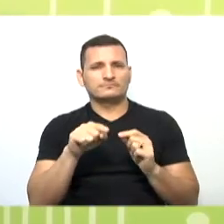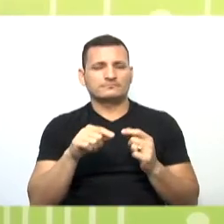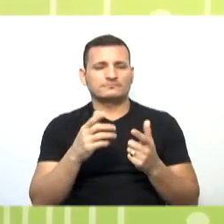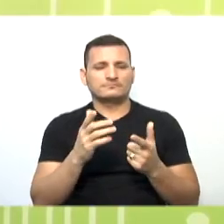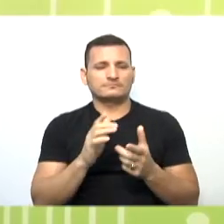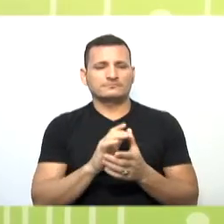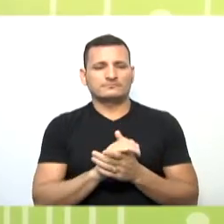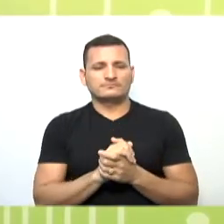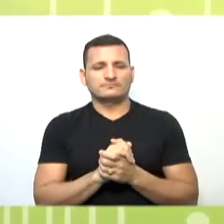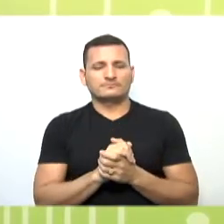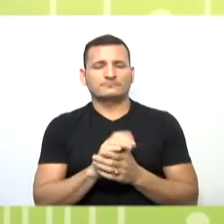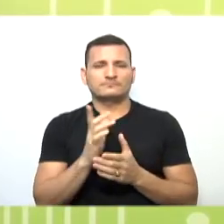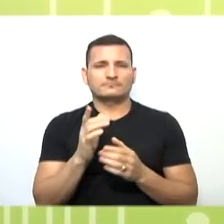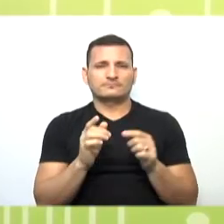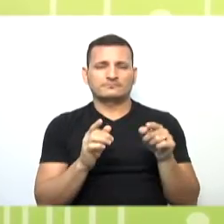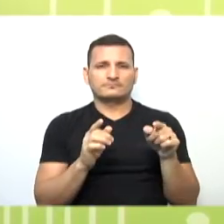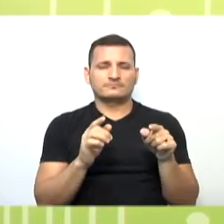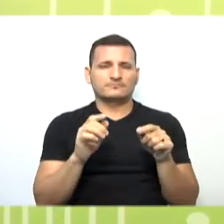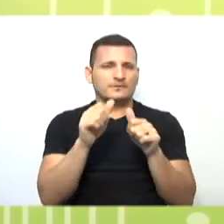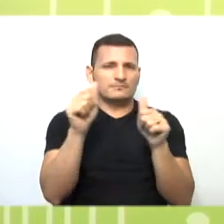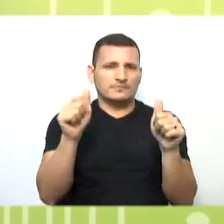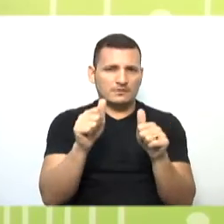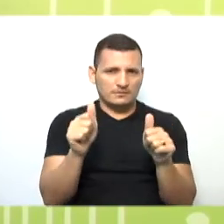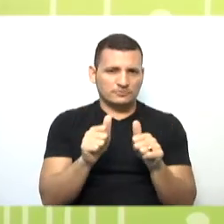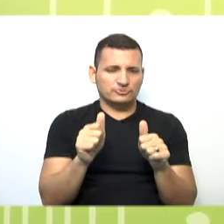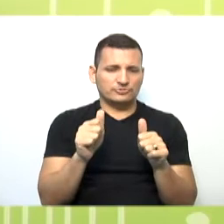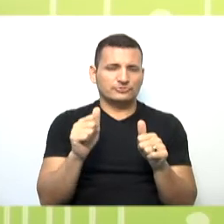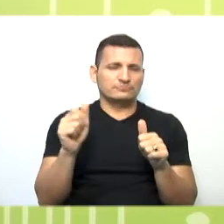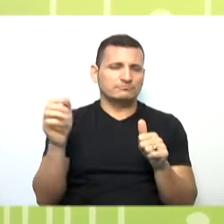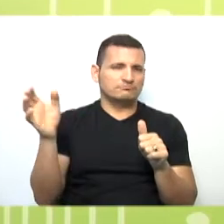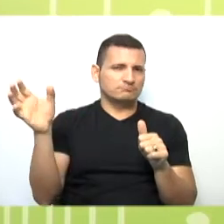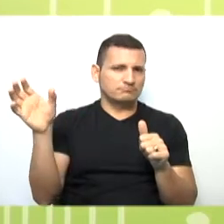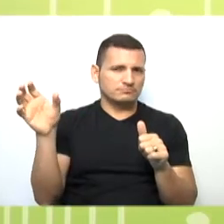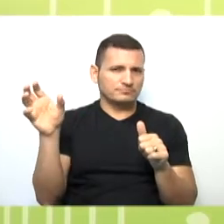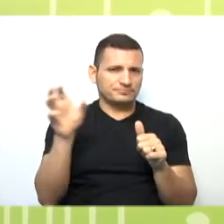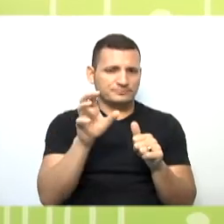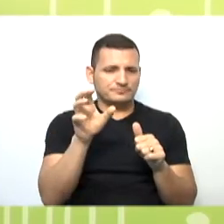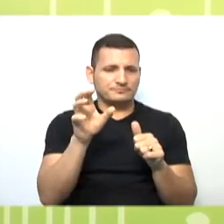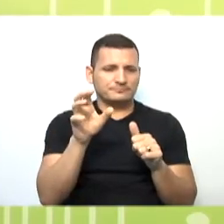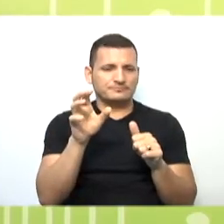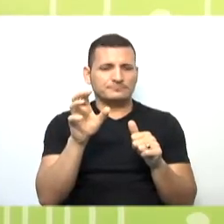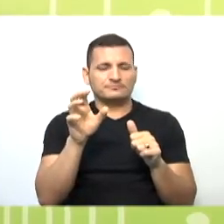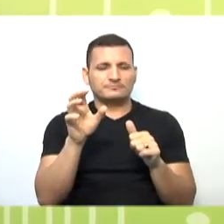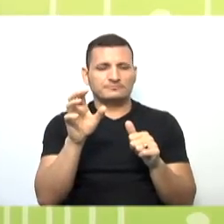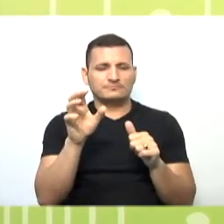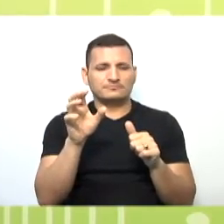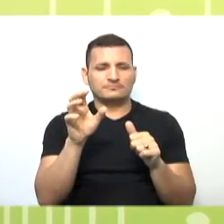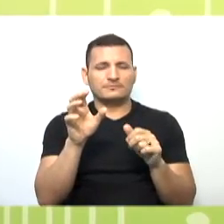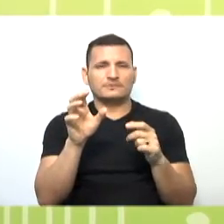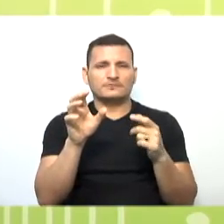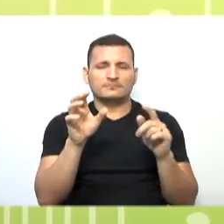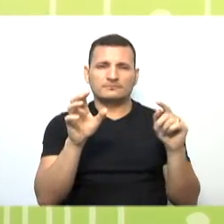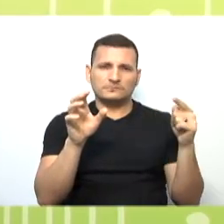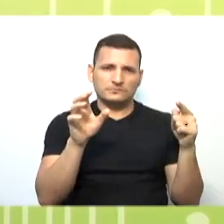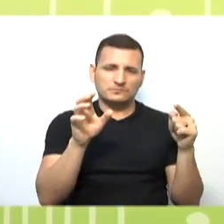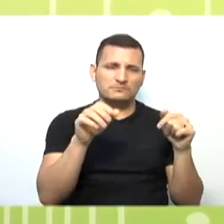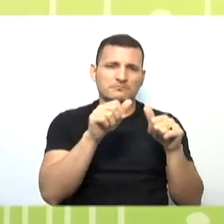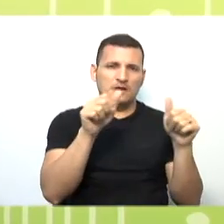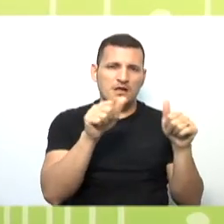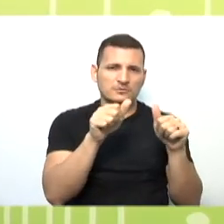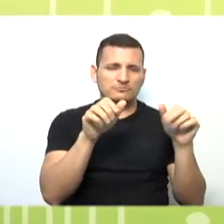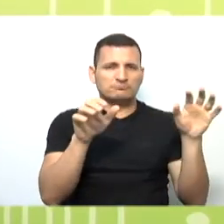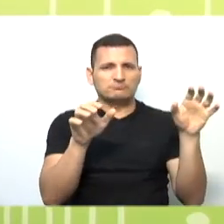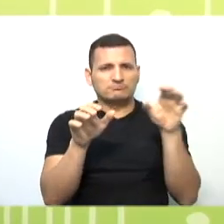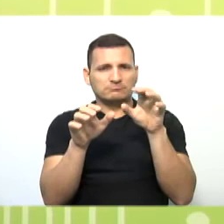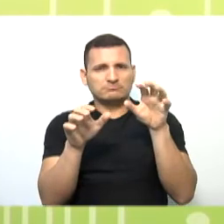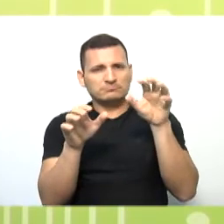eu estou pegando uma lâmpada, uma imagem de uma lâmpada ligada e depois eu pego uma imagem de uma lâmpada